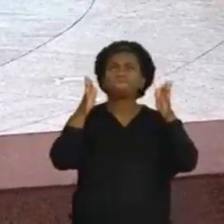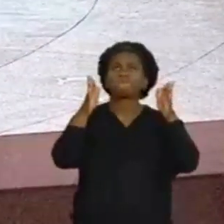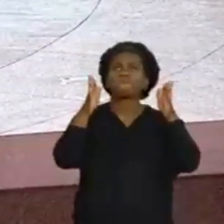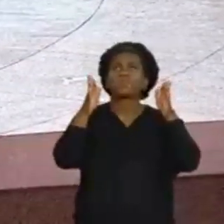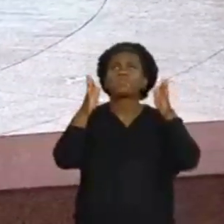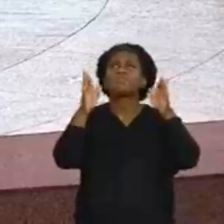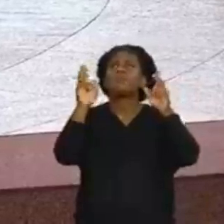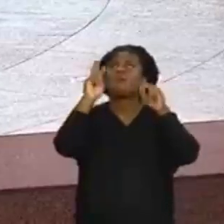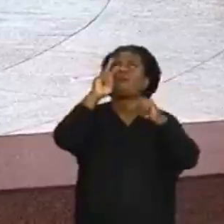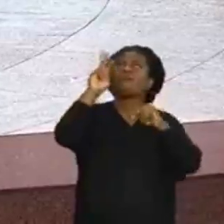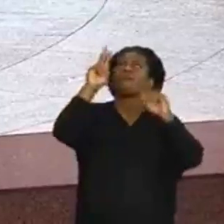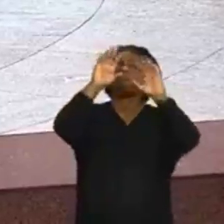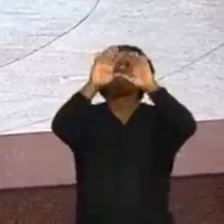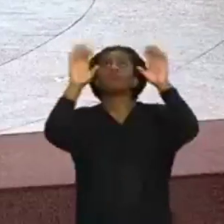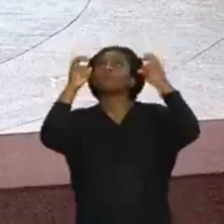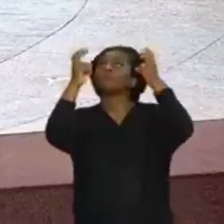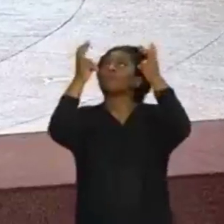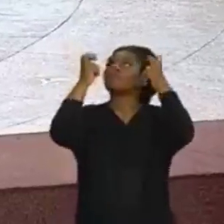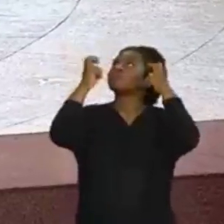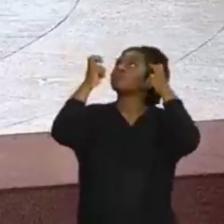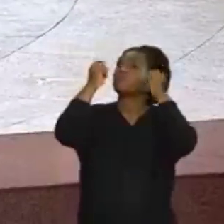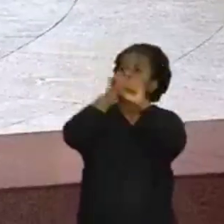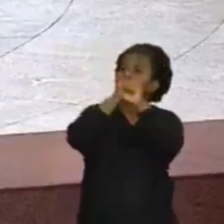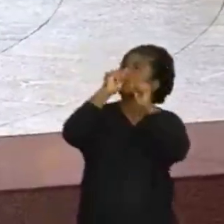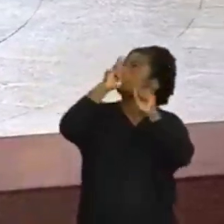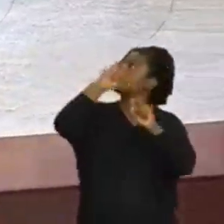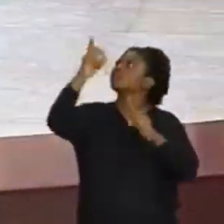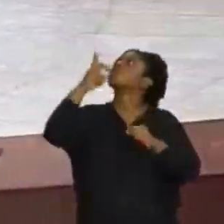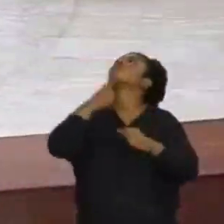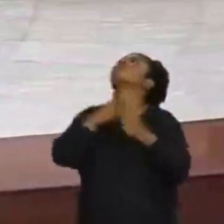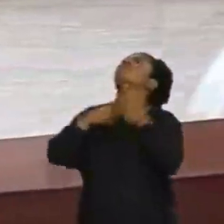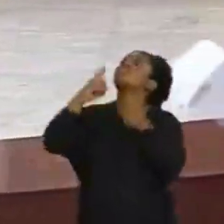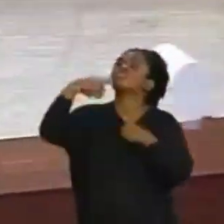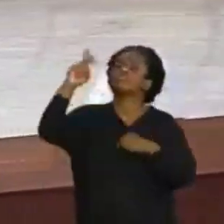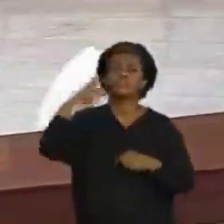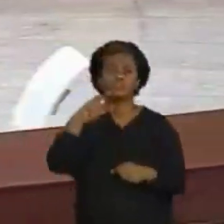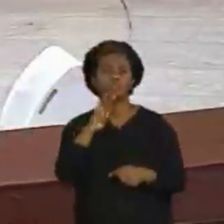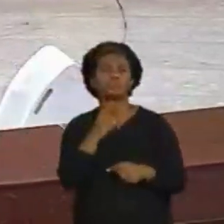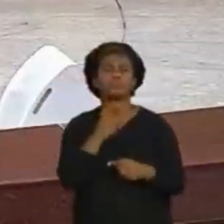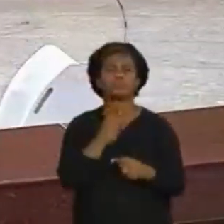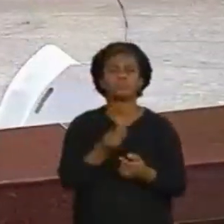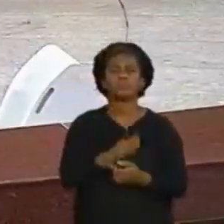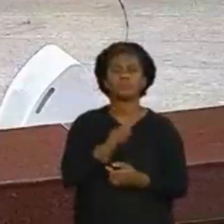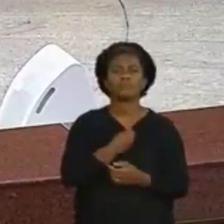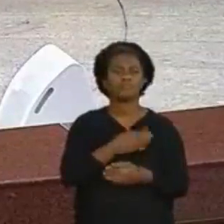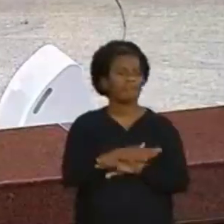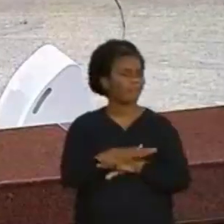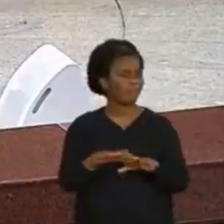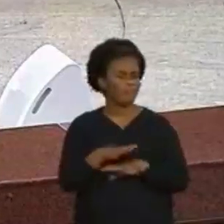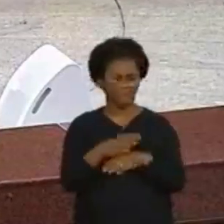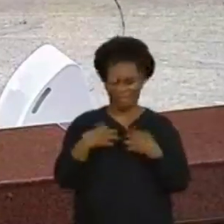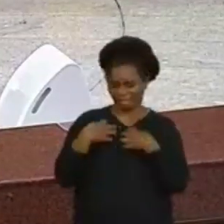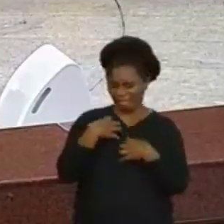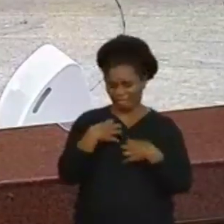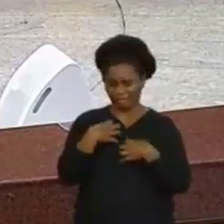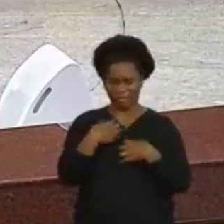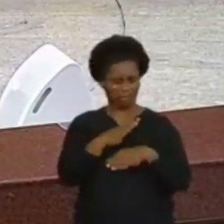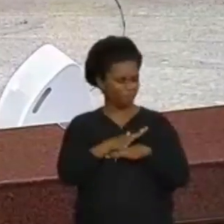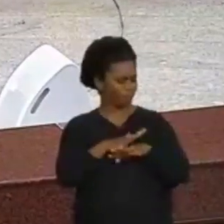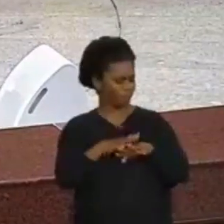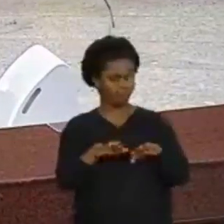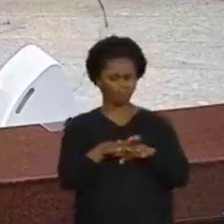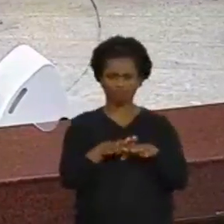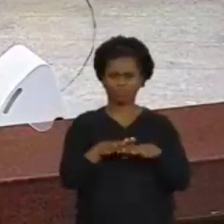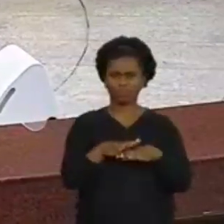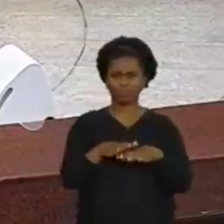céu e você enxerga a grandeza de Deus, a vontade de Deus para a sua vida, acaba a ansiedade, acaba